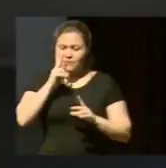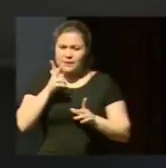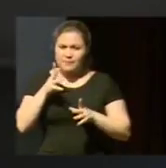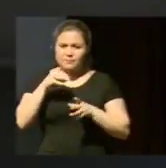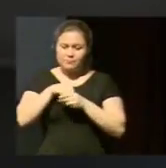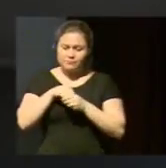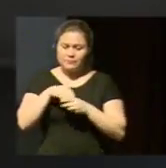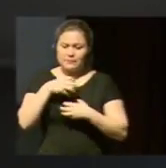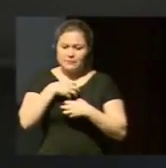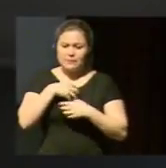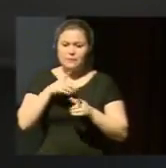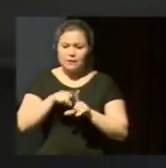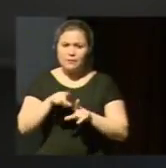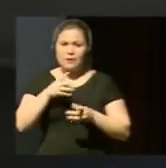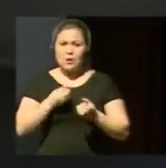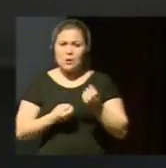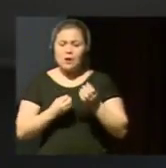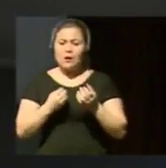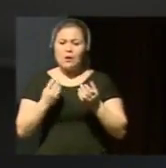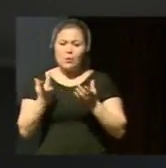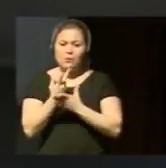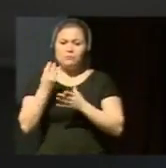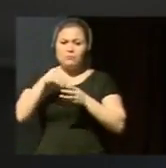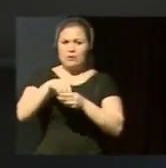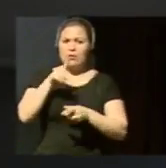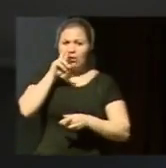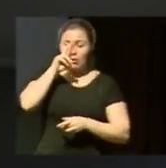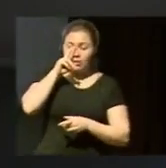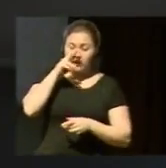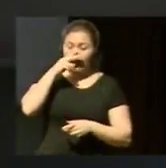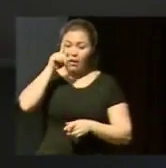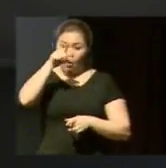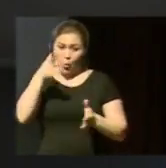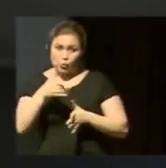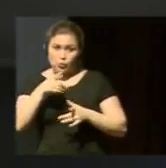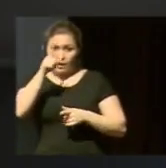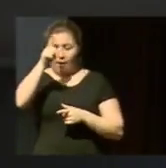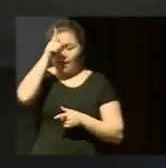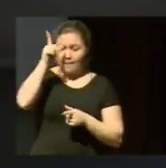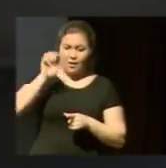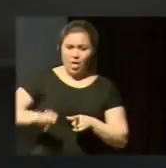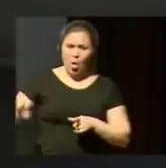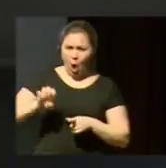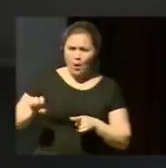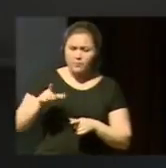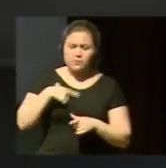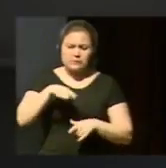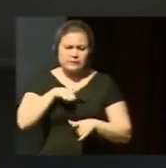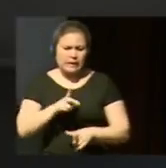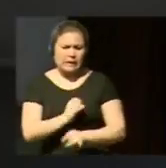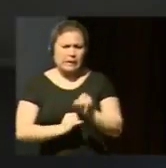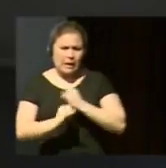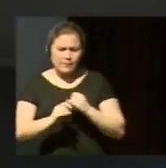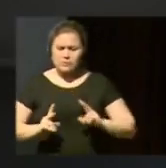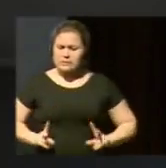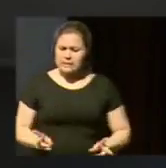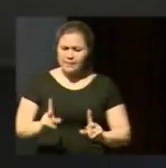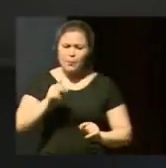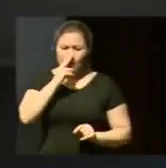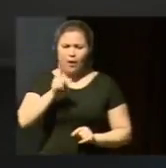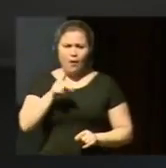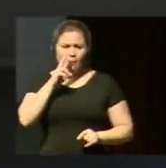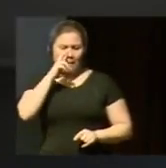inclui riscos. Hoje, na Alemanha e na Europa, temos internet sempre com risco